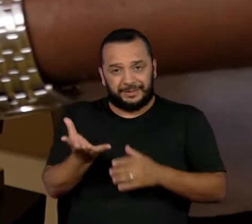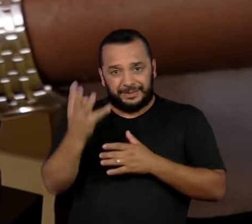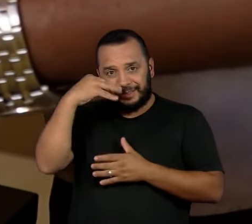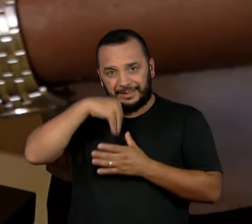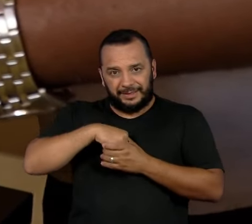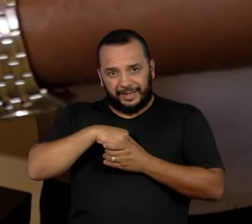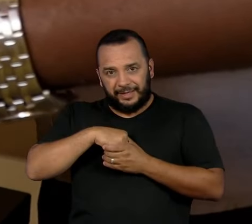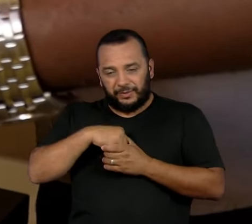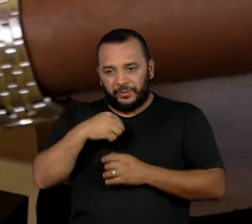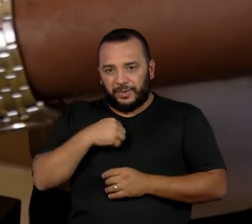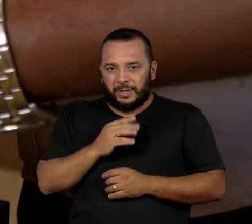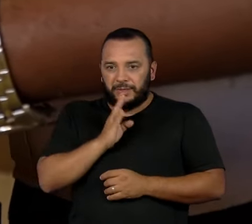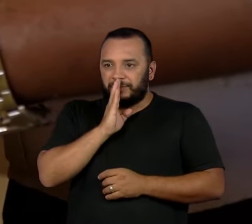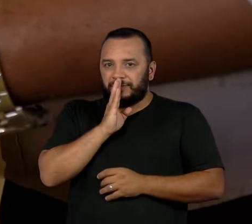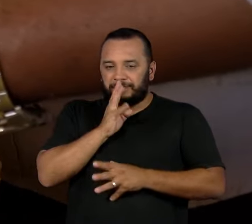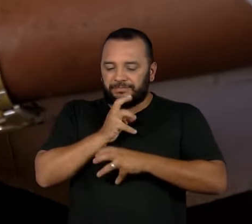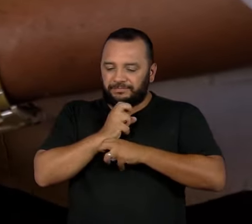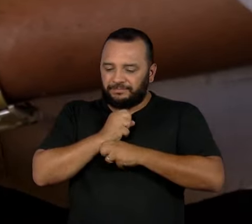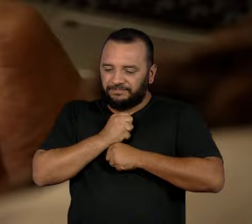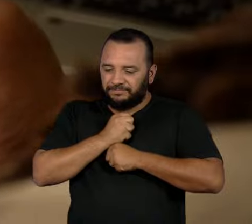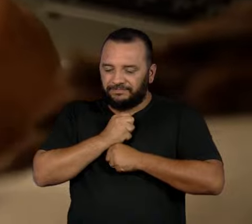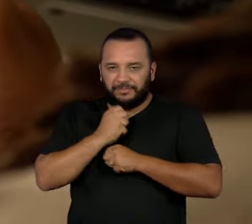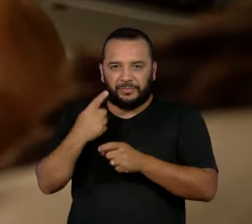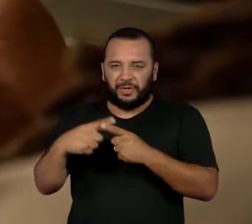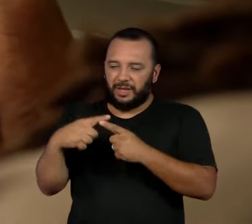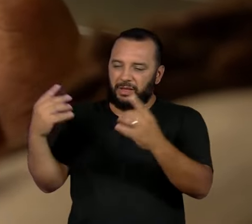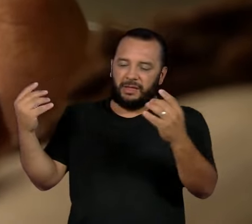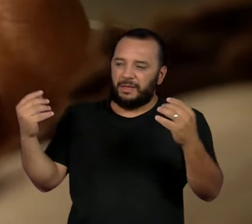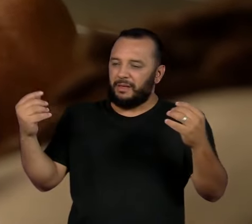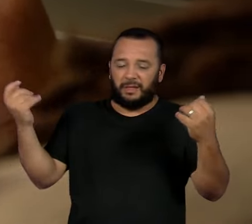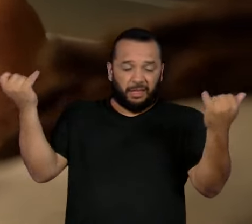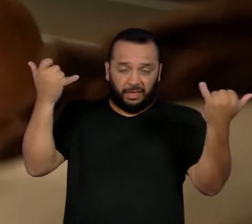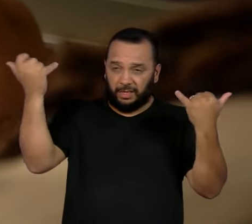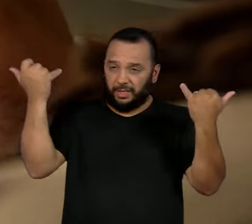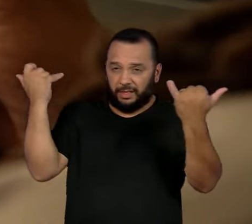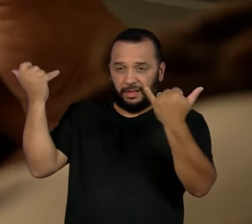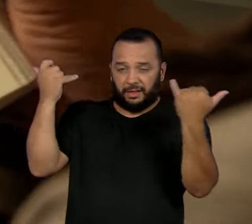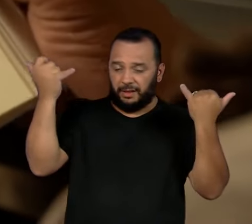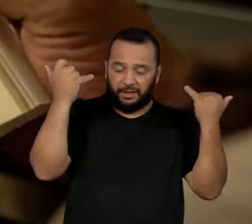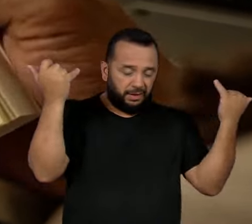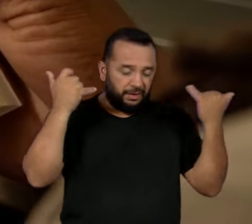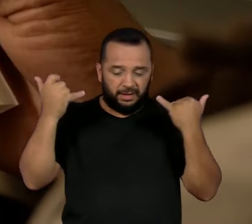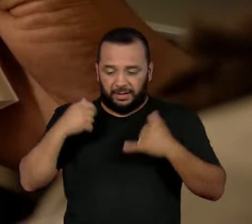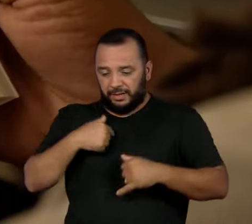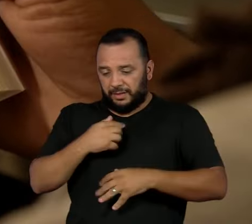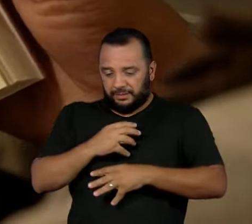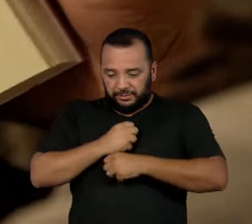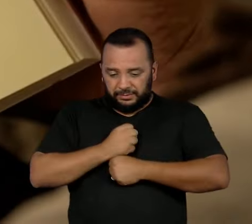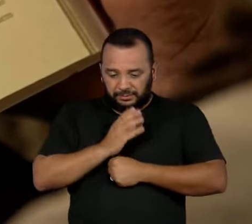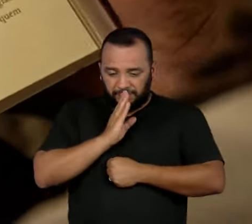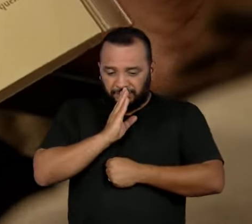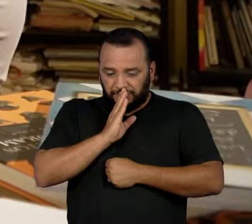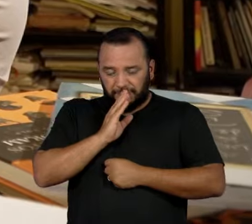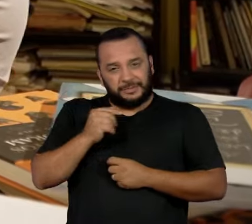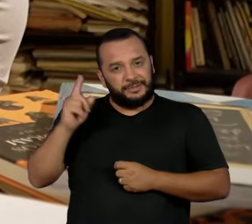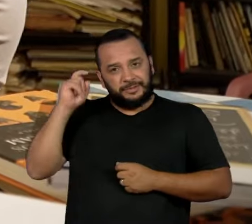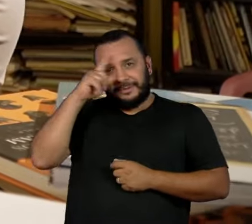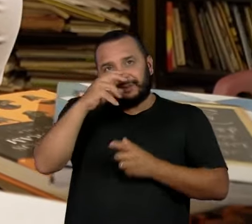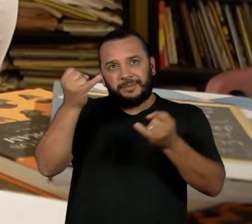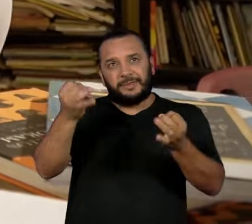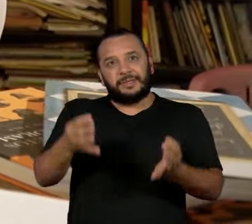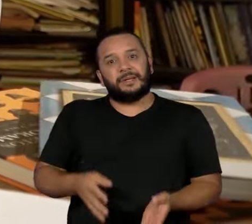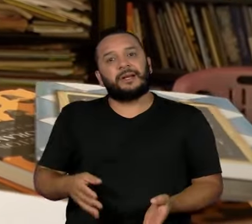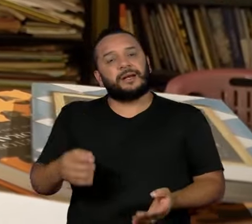muito abafada pela balbúrdia das vozes de fora, fica muito difícil dizer para quem nós amamos, o que